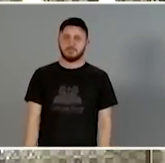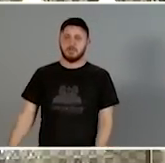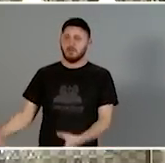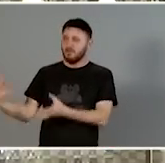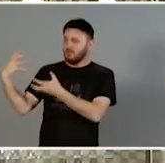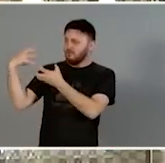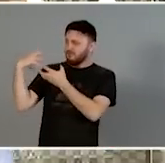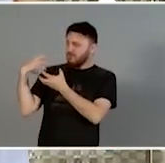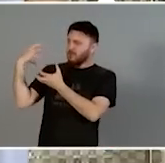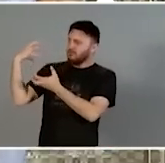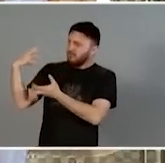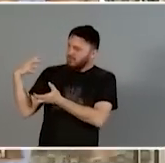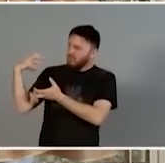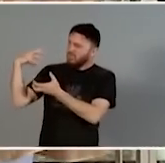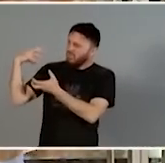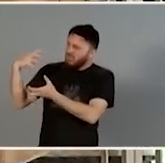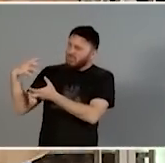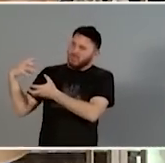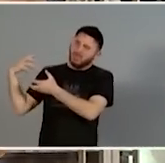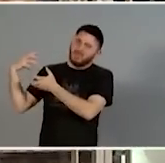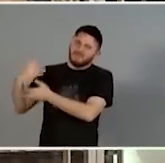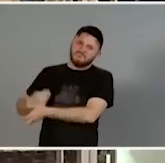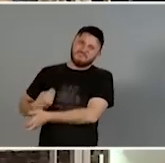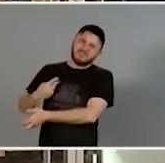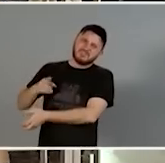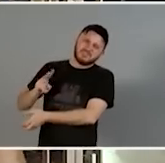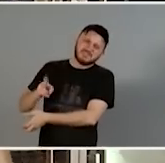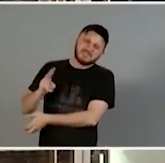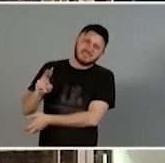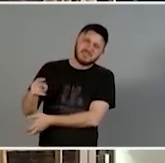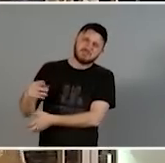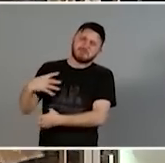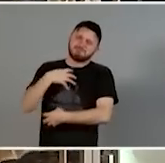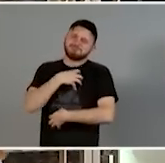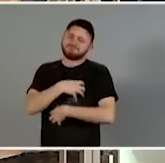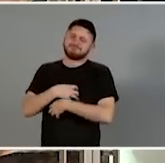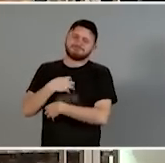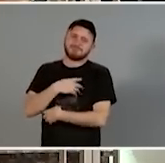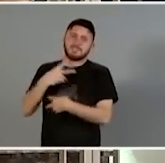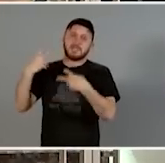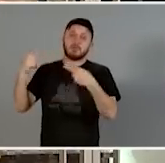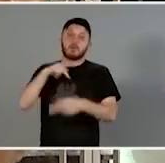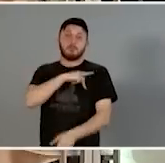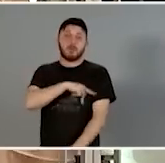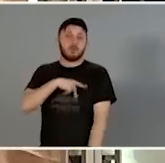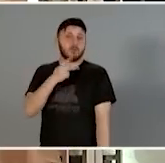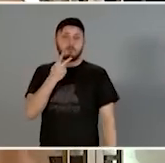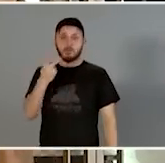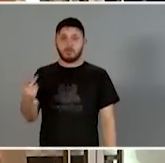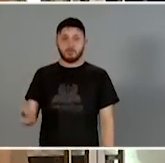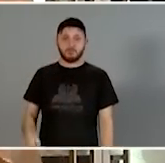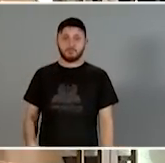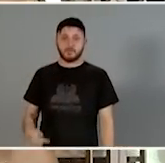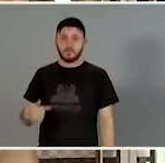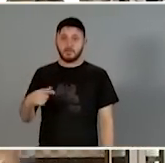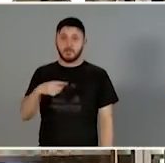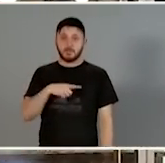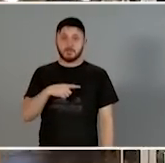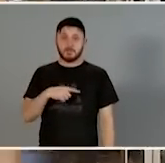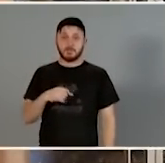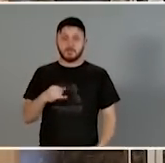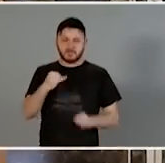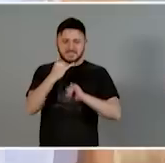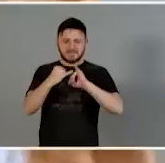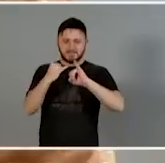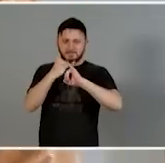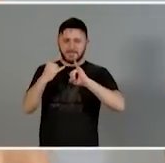Há fardos que nós teremos que carregar o resto da vida. Como Paulo disse, eu tenho um espinho na carne,